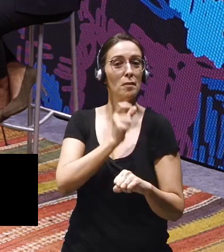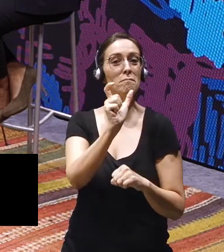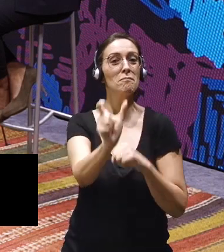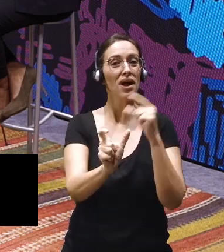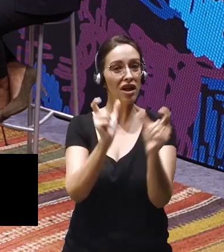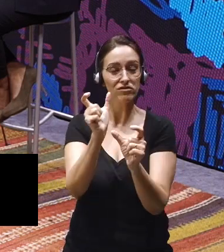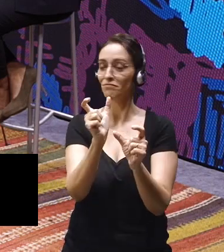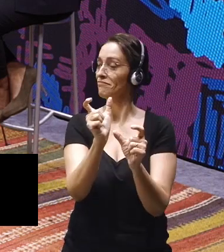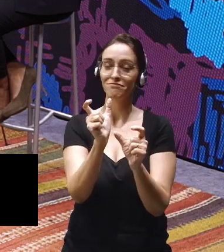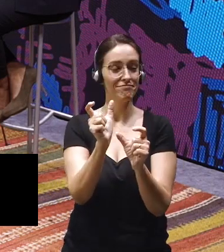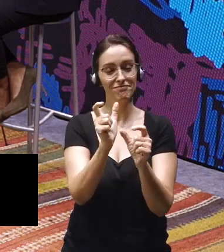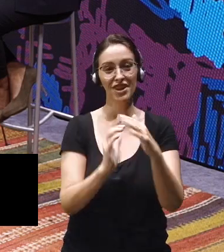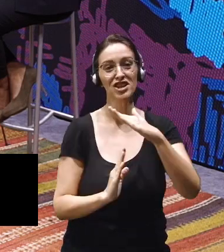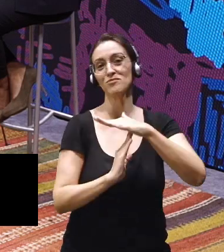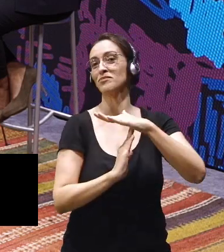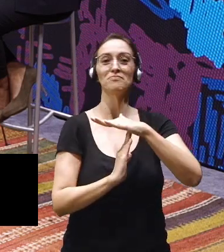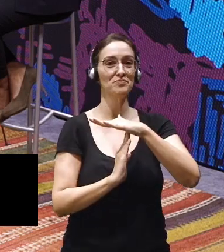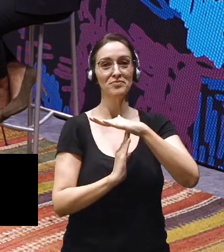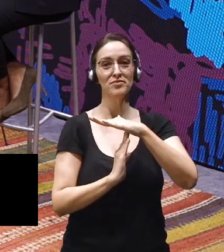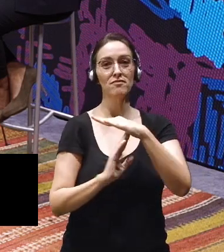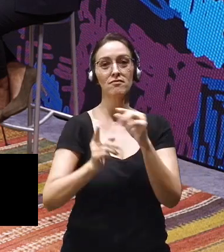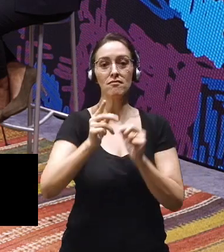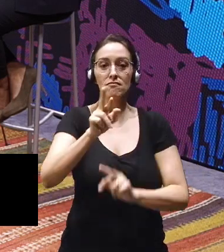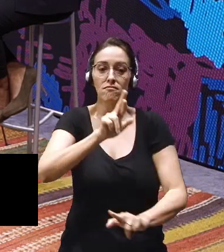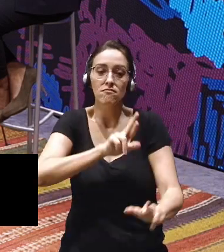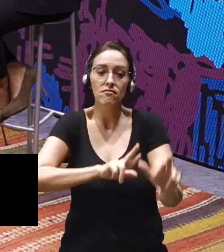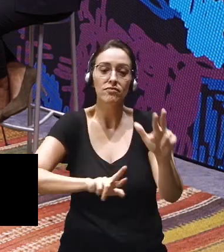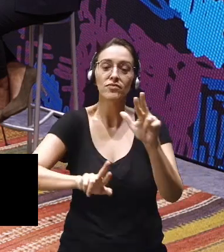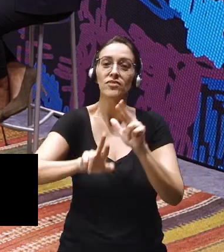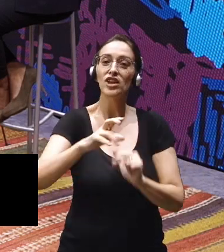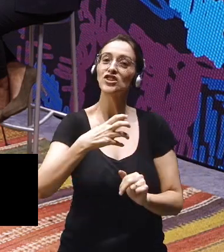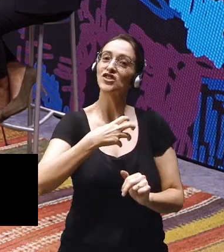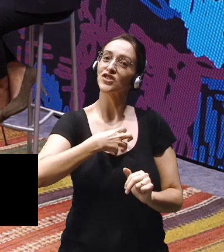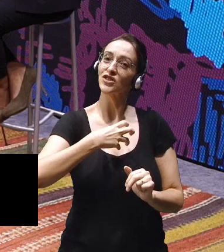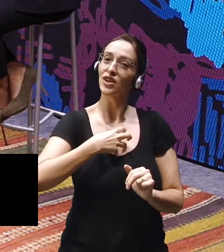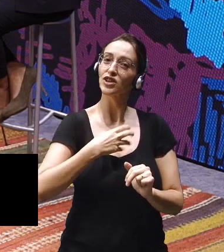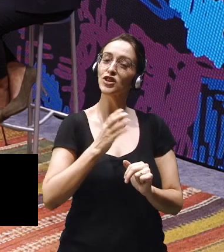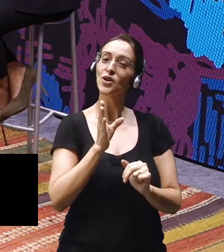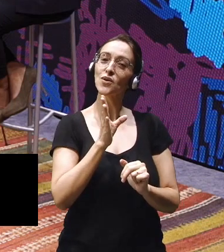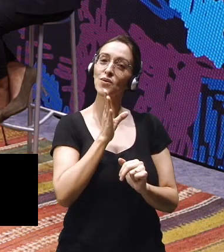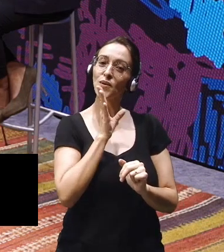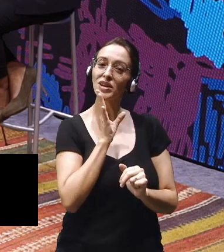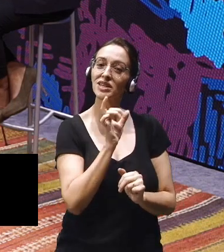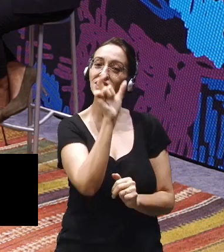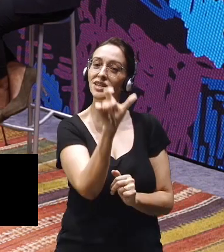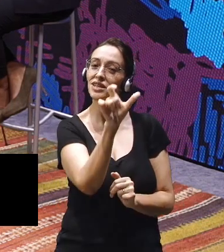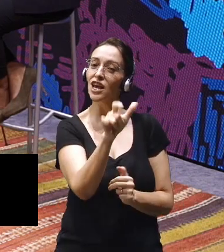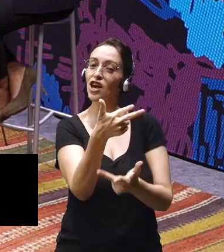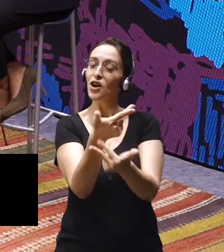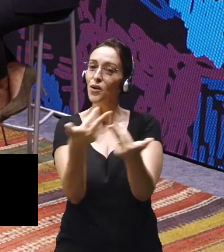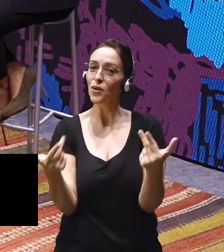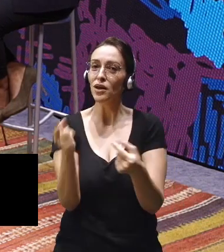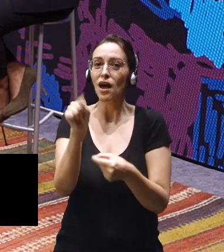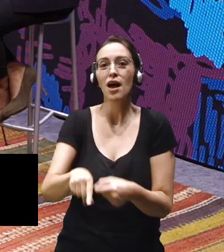Right? They're all different ways that we know things. I think particularly as